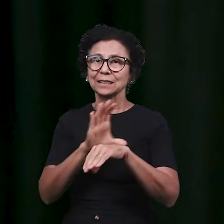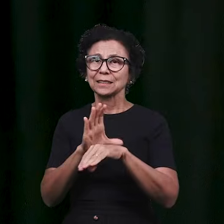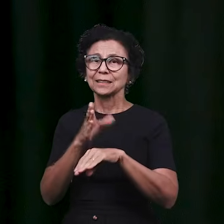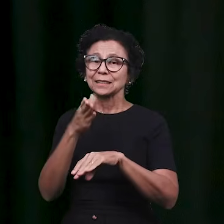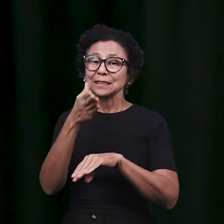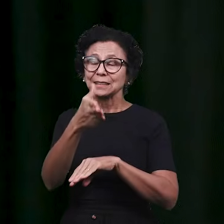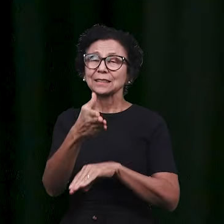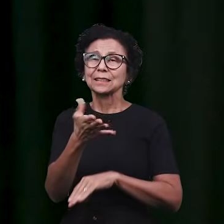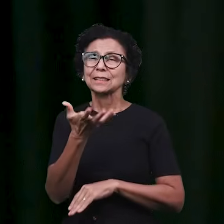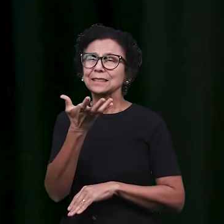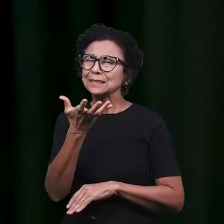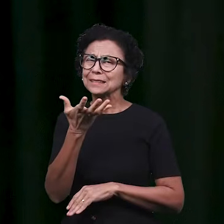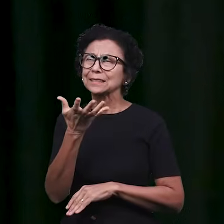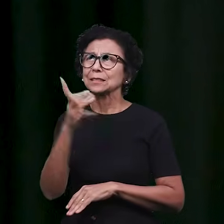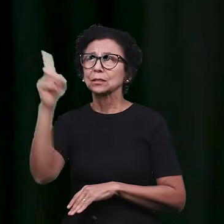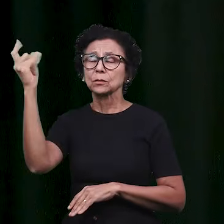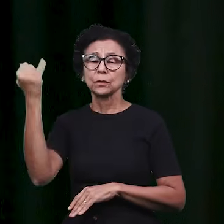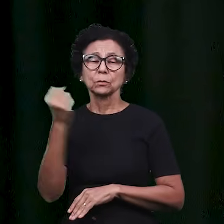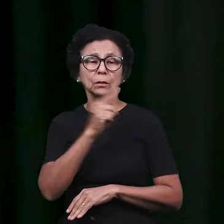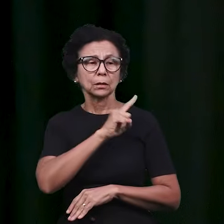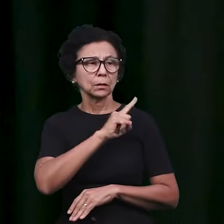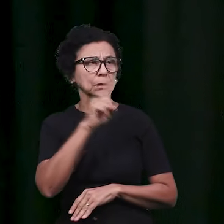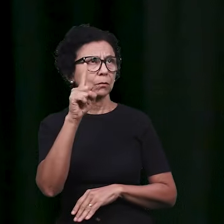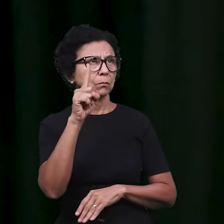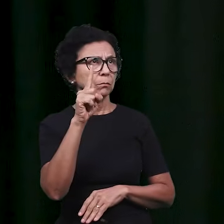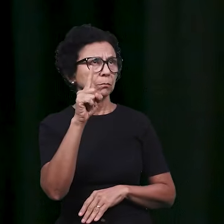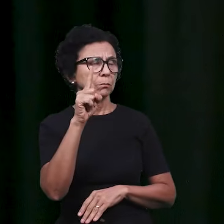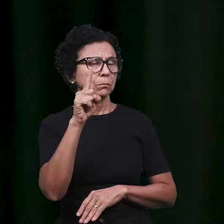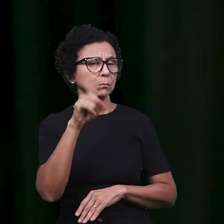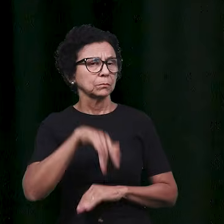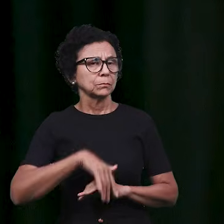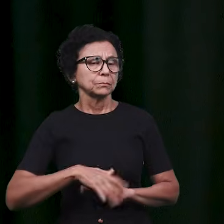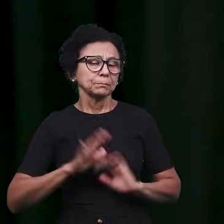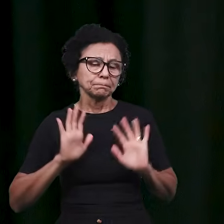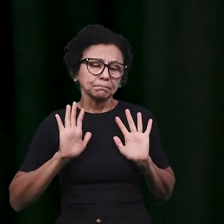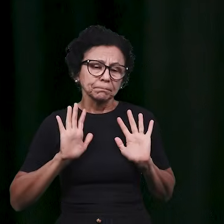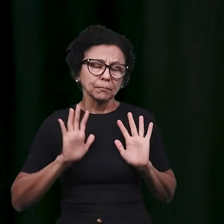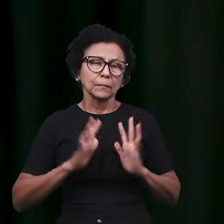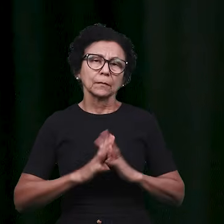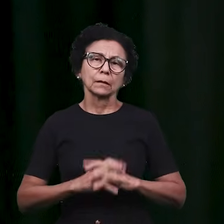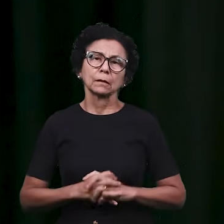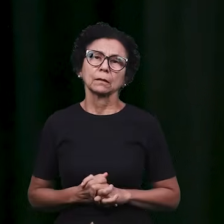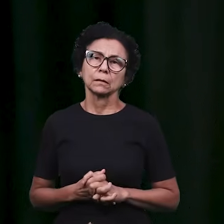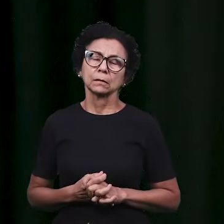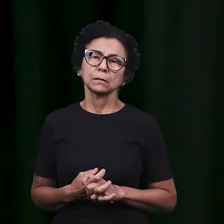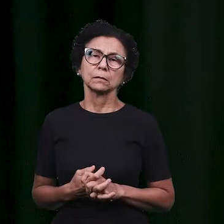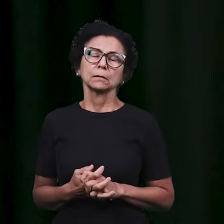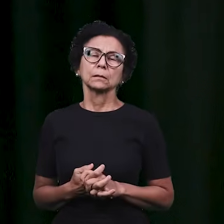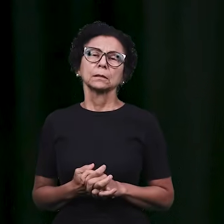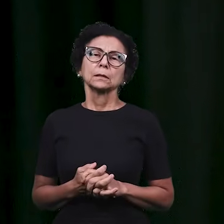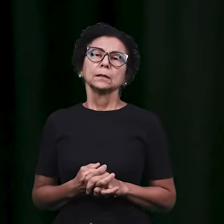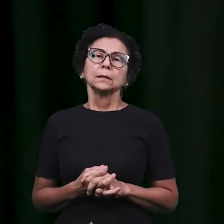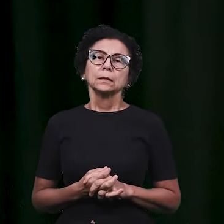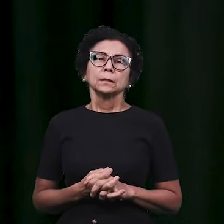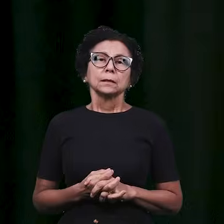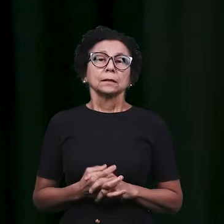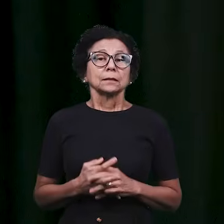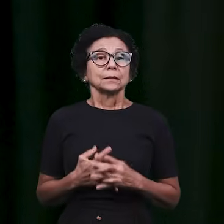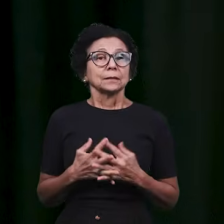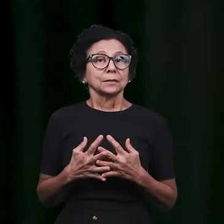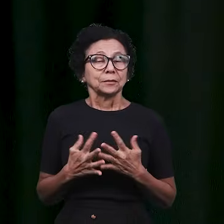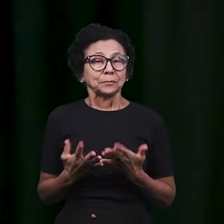Deus disse que ele não ia entrar. Isso já é um ensino muito importante, porque a vontade de